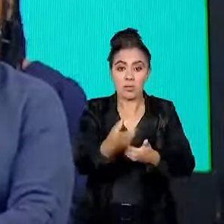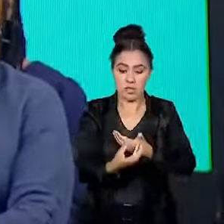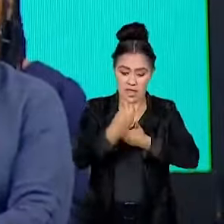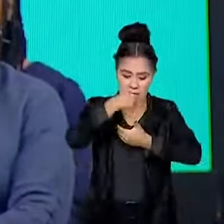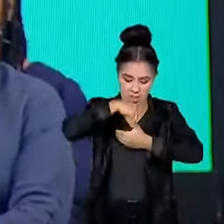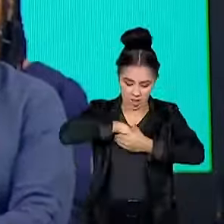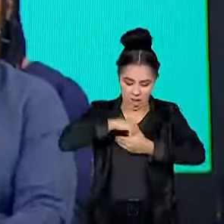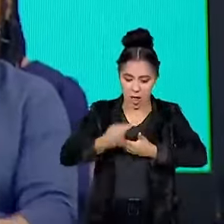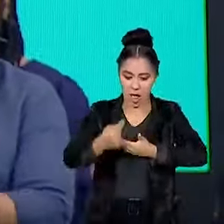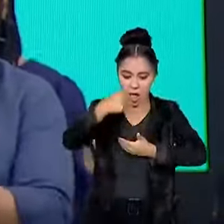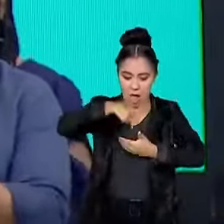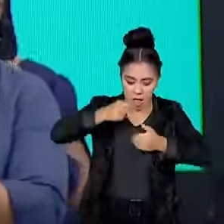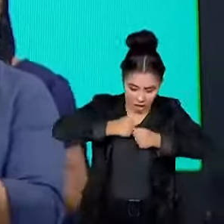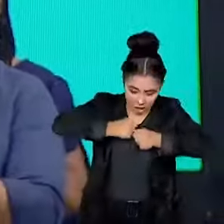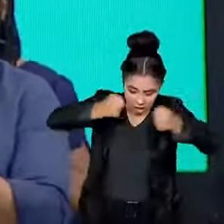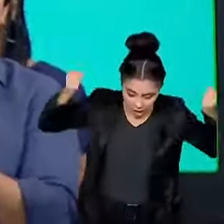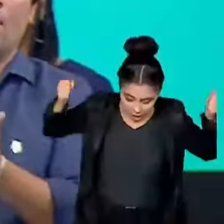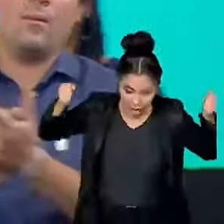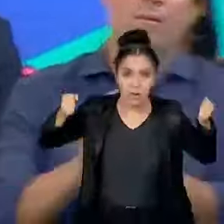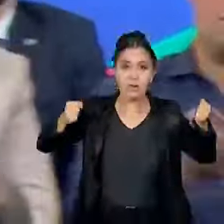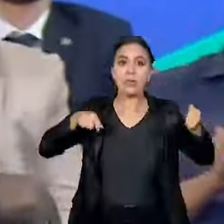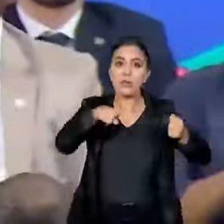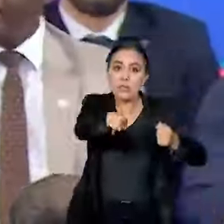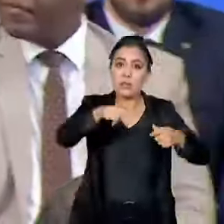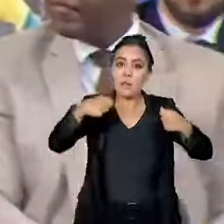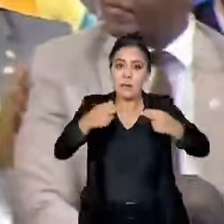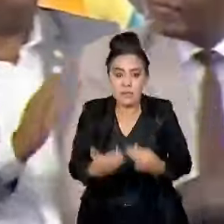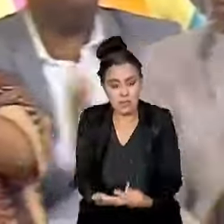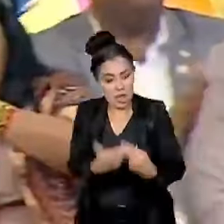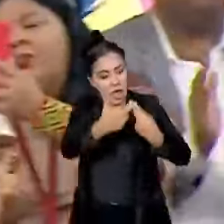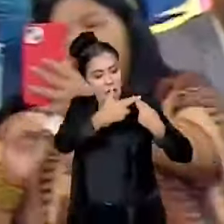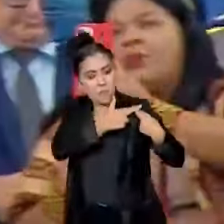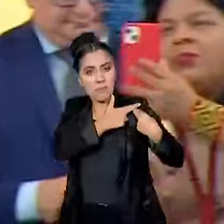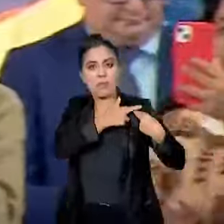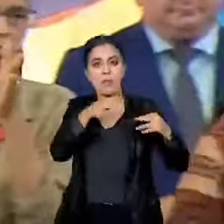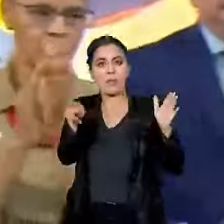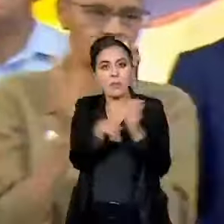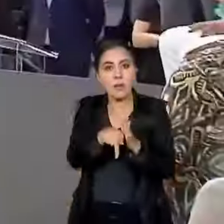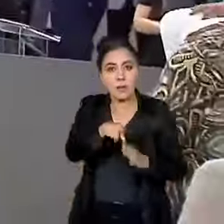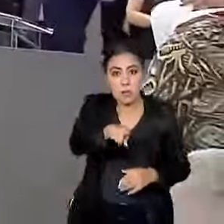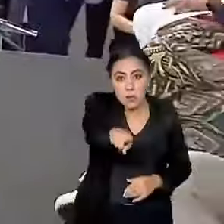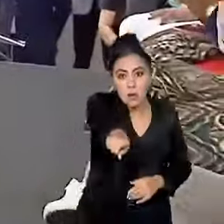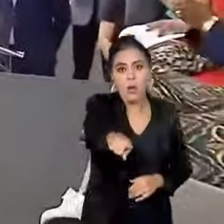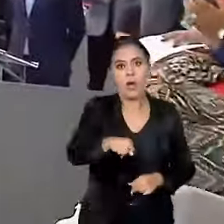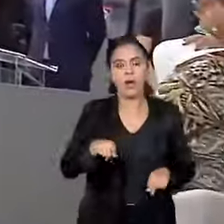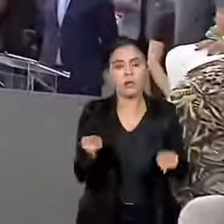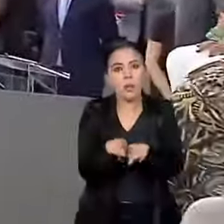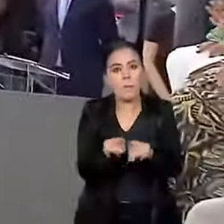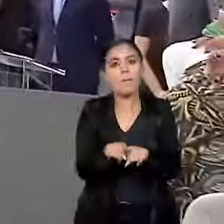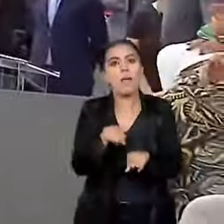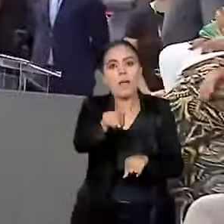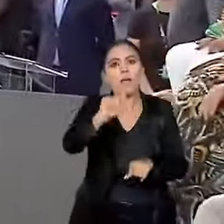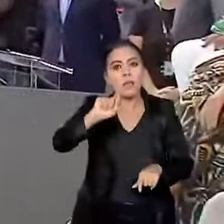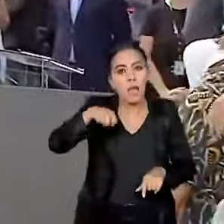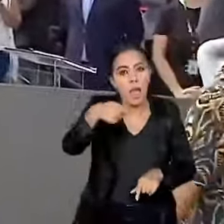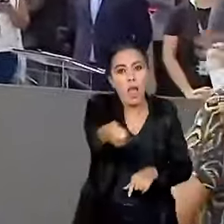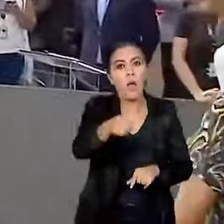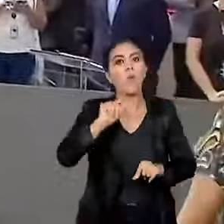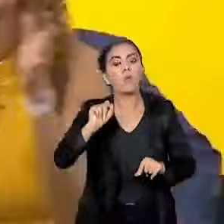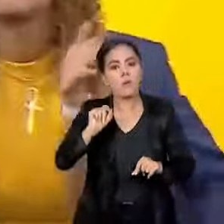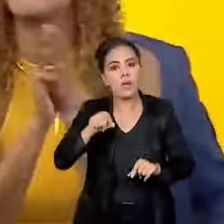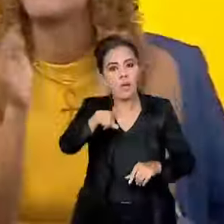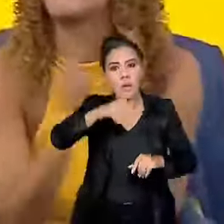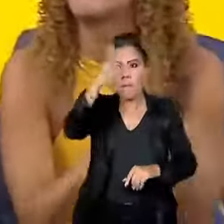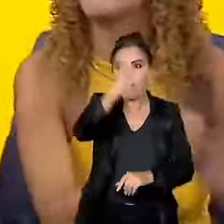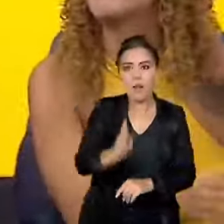de você. Então assuma a sua responsabilidade política e seja o político que você quer